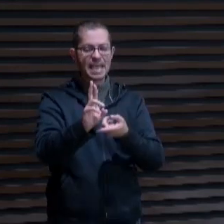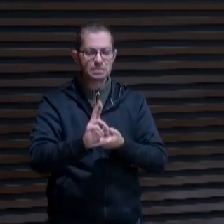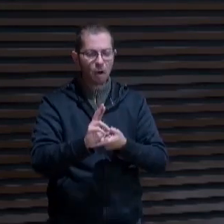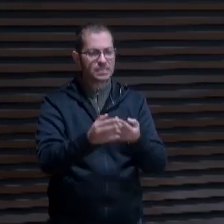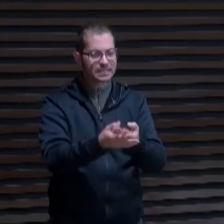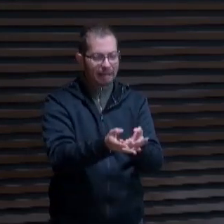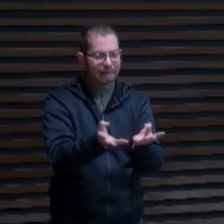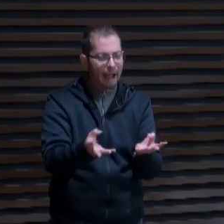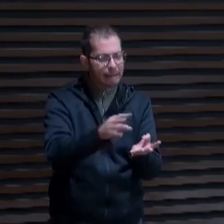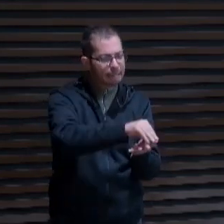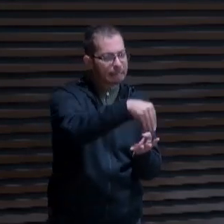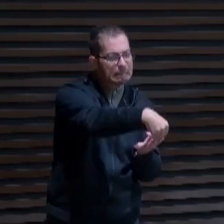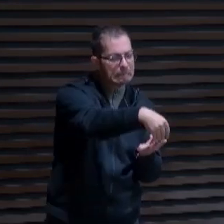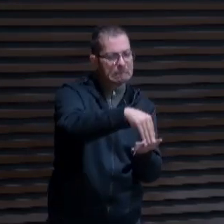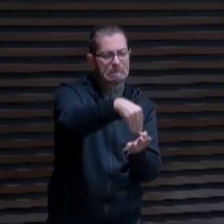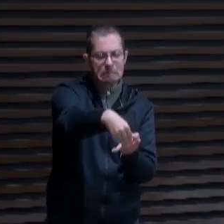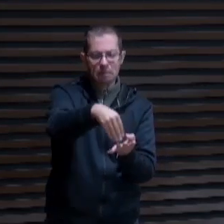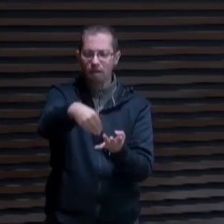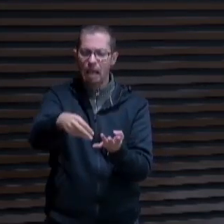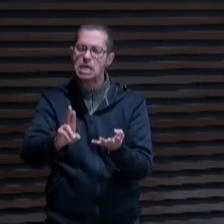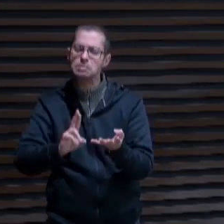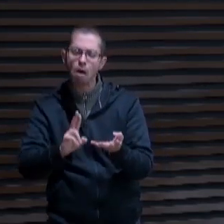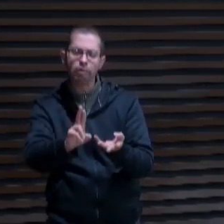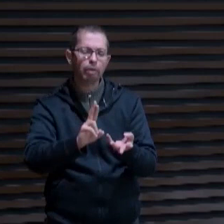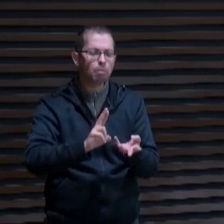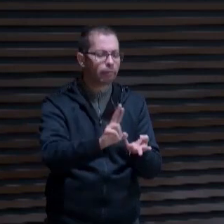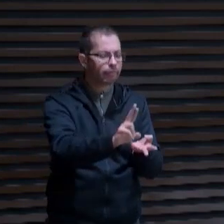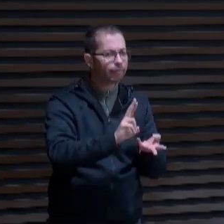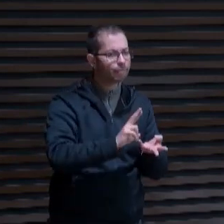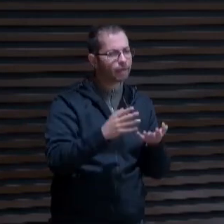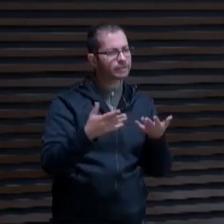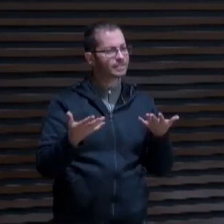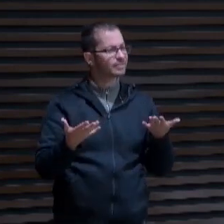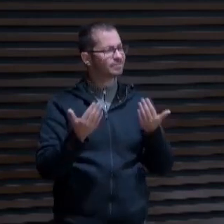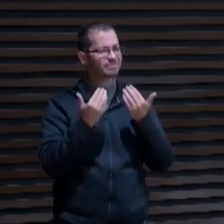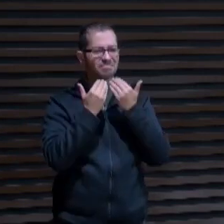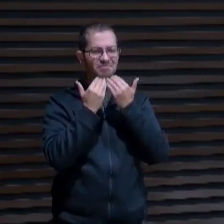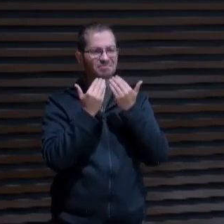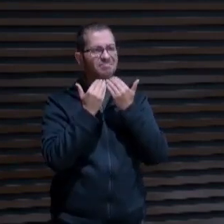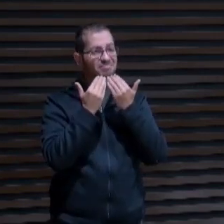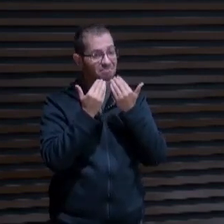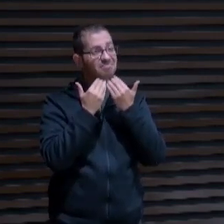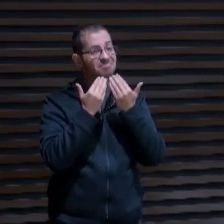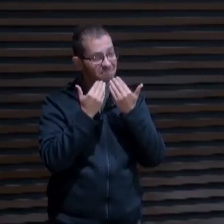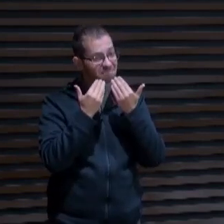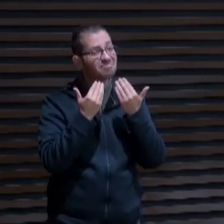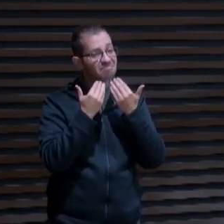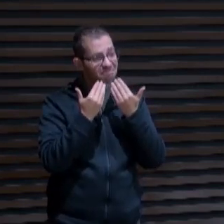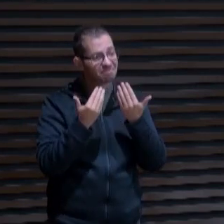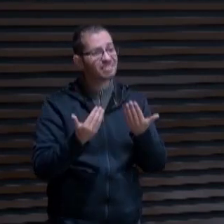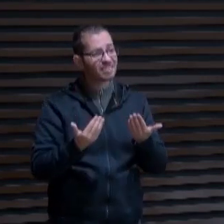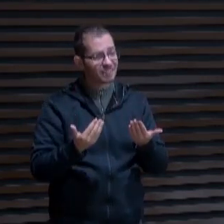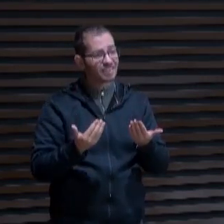Josias foi um rei que Deus usou para restabelecer, renovar a aliança com o Senhor. Mas logo em